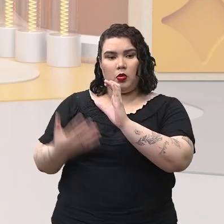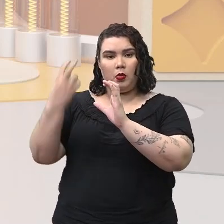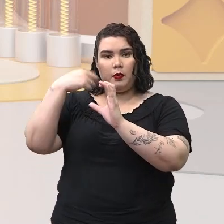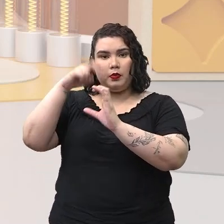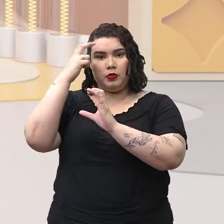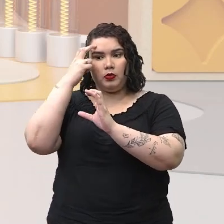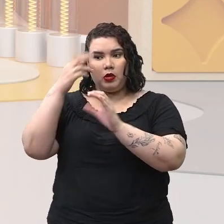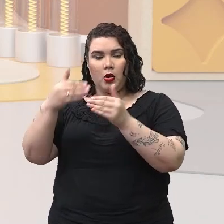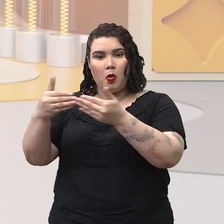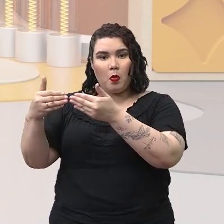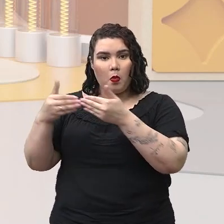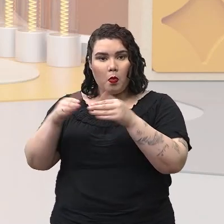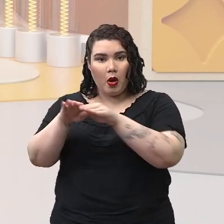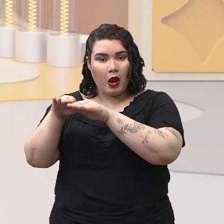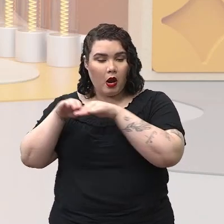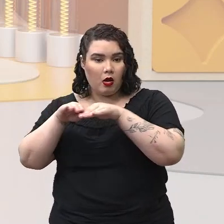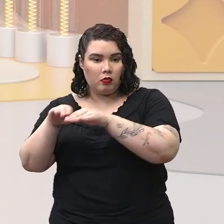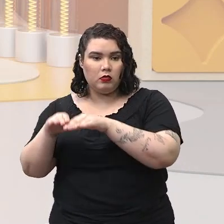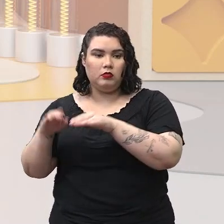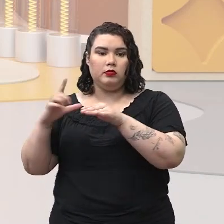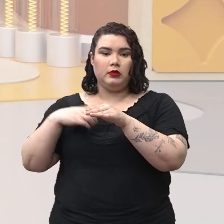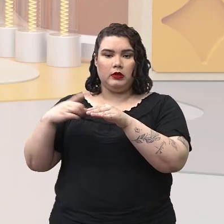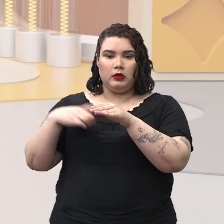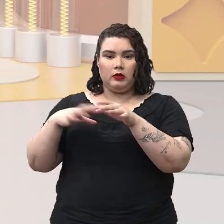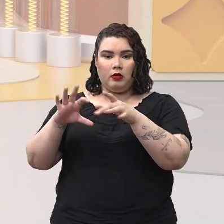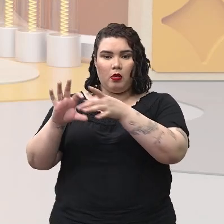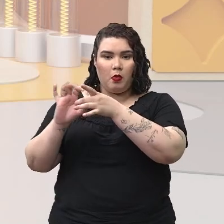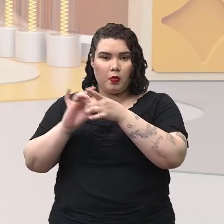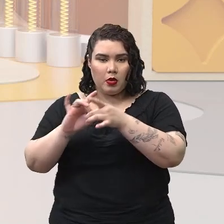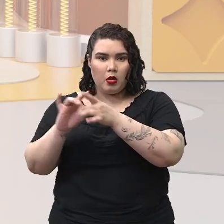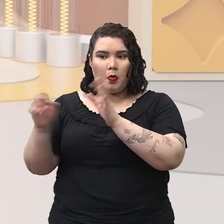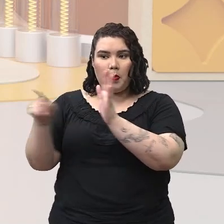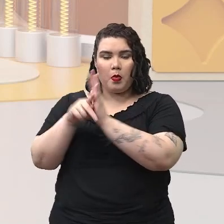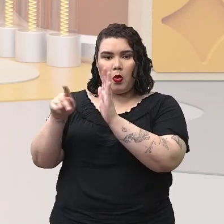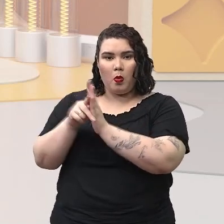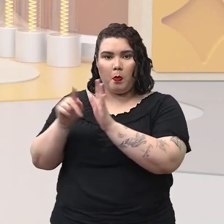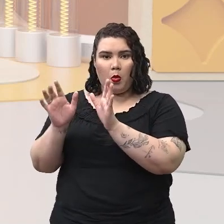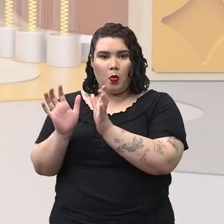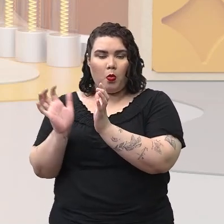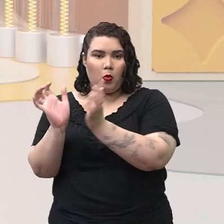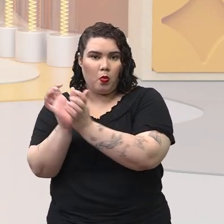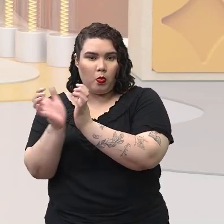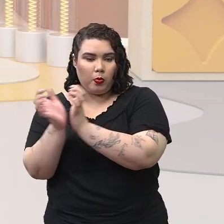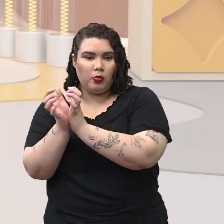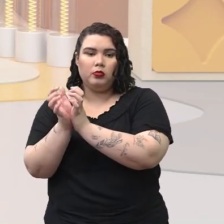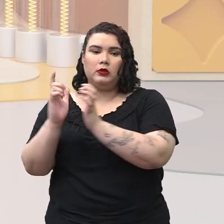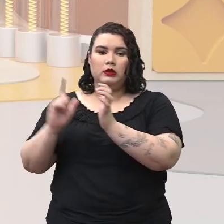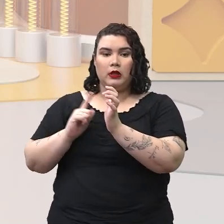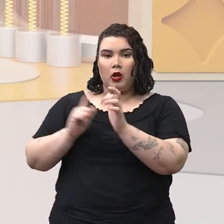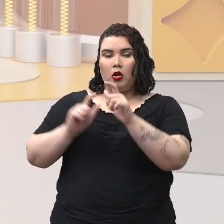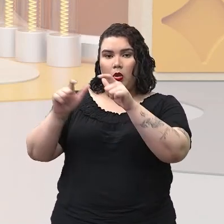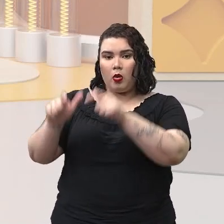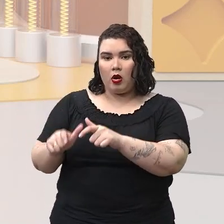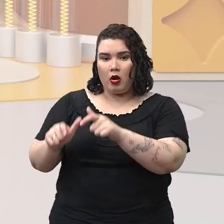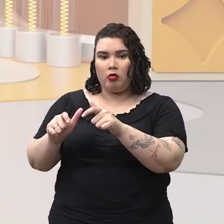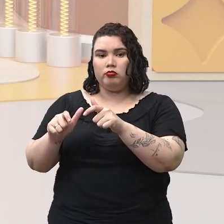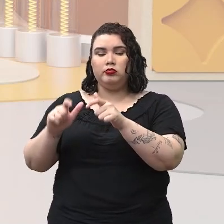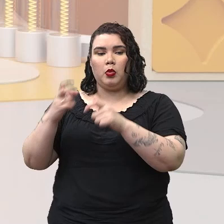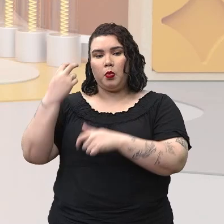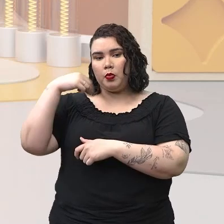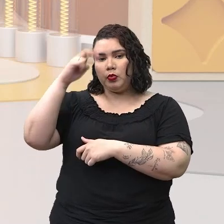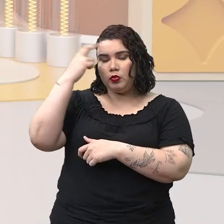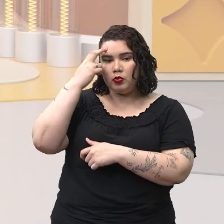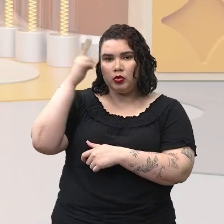comum, que eles se identificam enquanto do mesmo grupo, e eles estão dentro de um território, eles têm laços